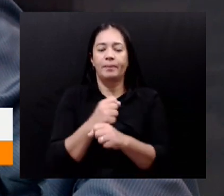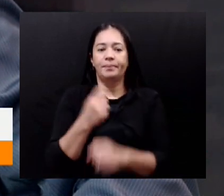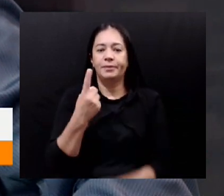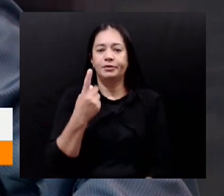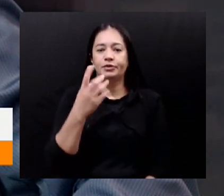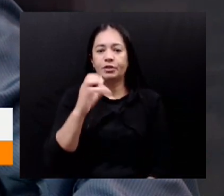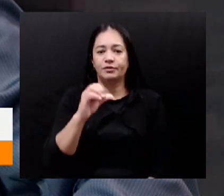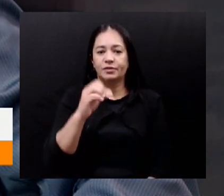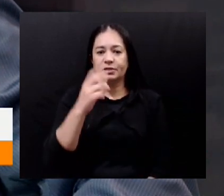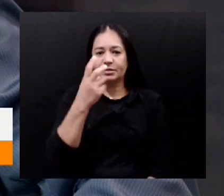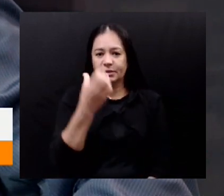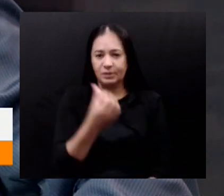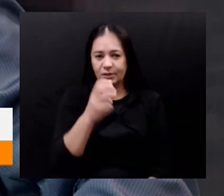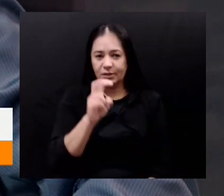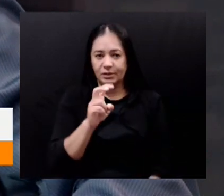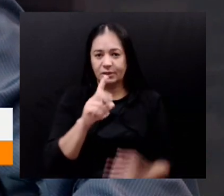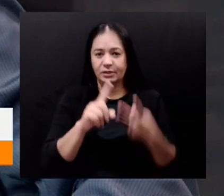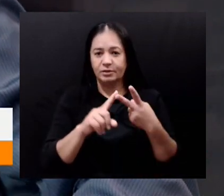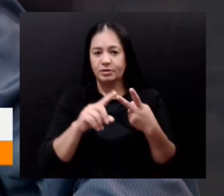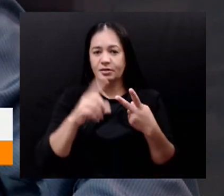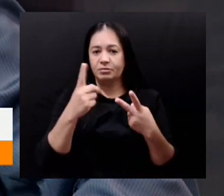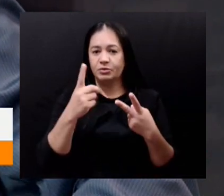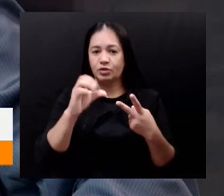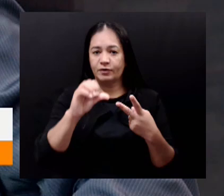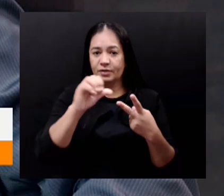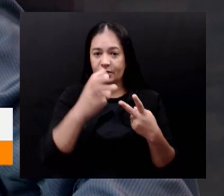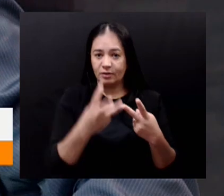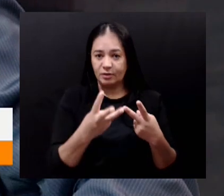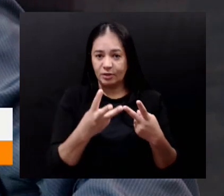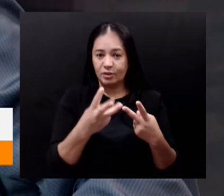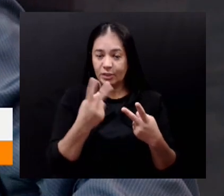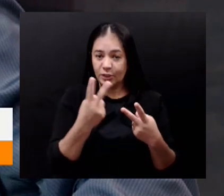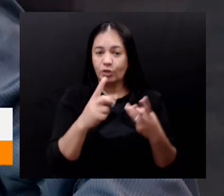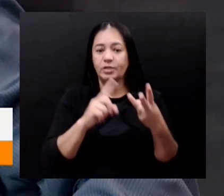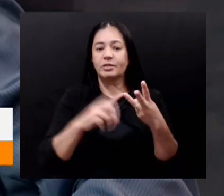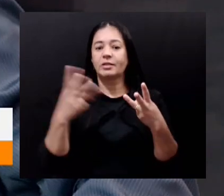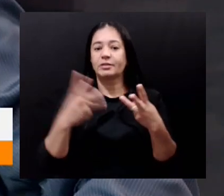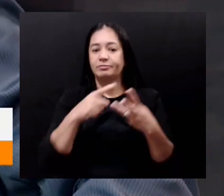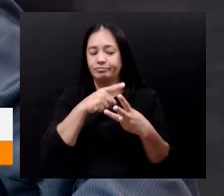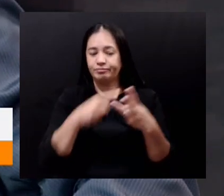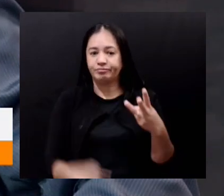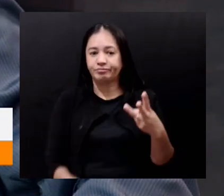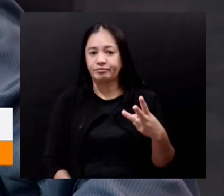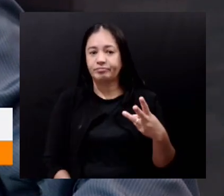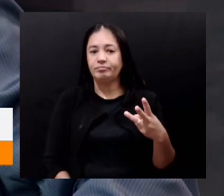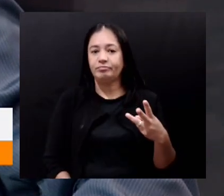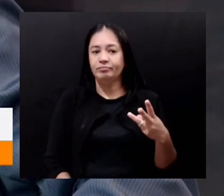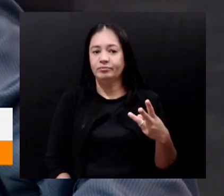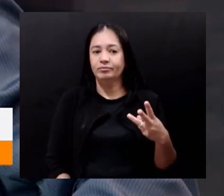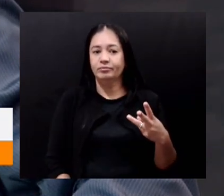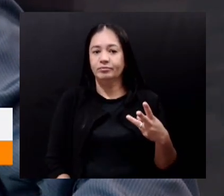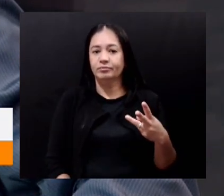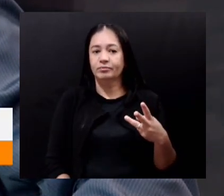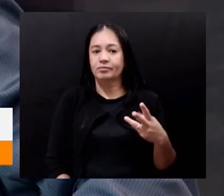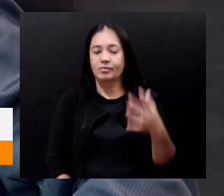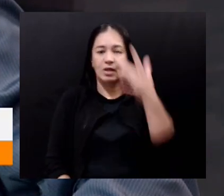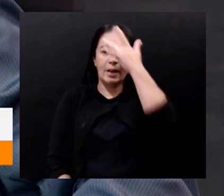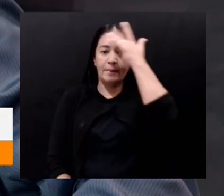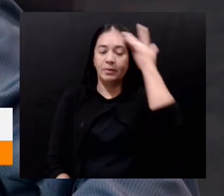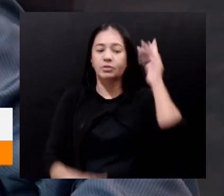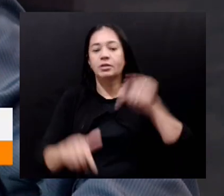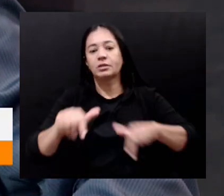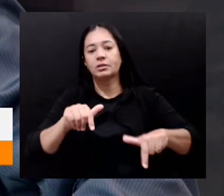de 1992 a terceira. Então, a nossa leitura, quem trabalha com isso, é que